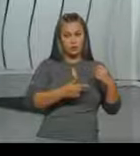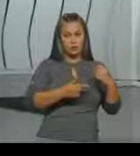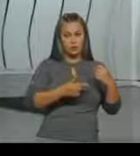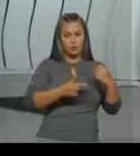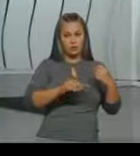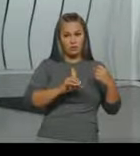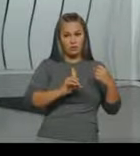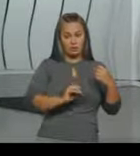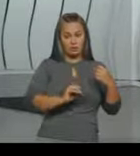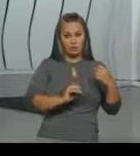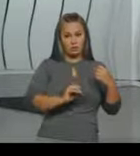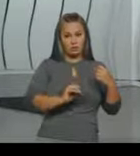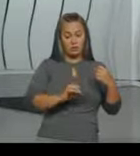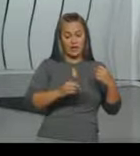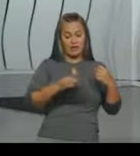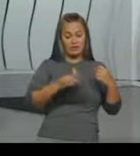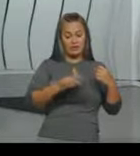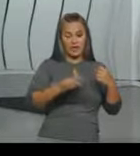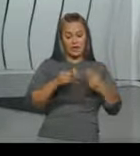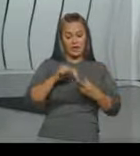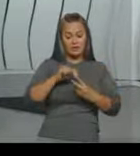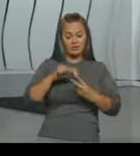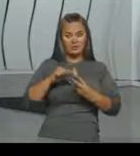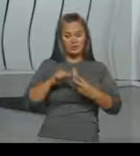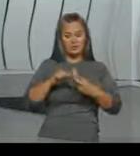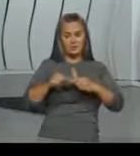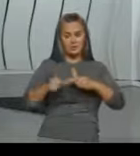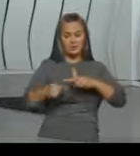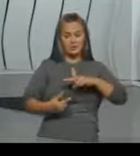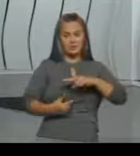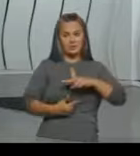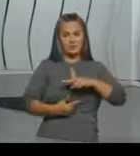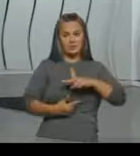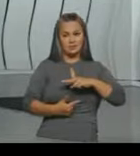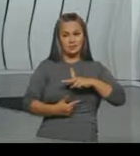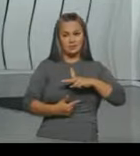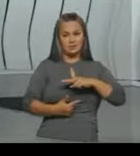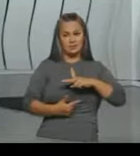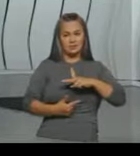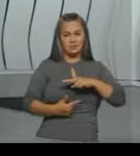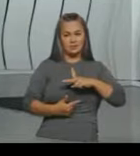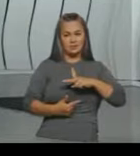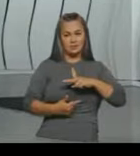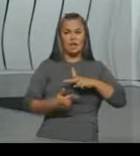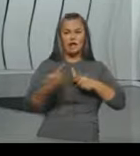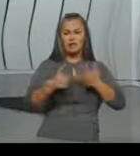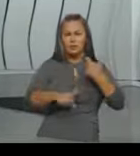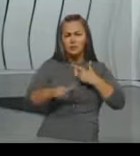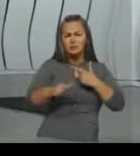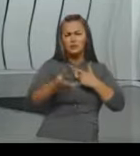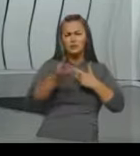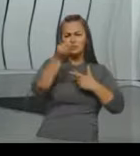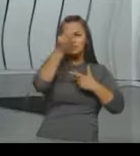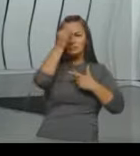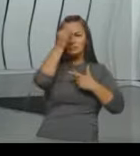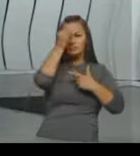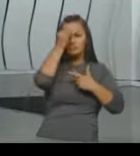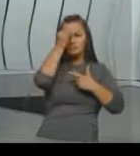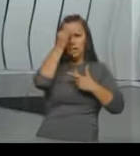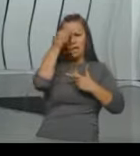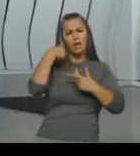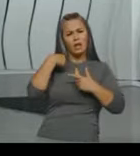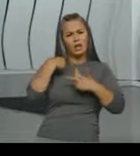guardou isso? Eu estou aguardando ainda, tá, gente? A gente está aprendendo juntos, tá? Você aí da sua casa, eu daqui, você junto com o seu professor